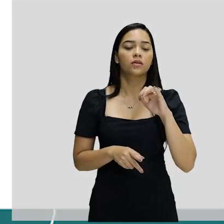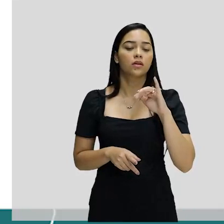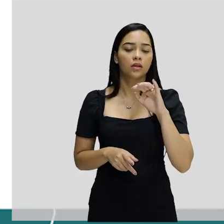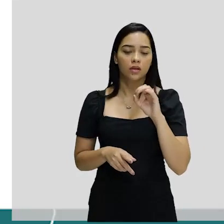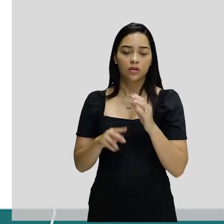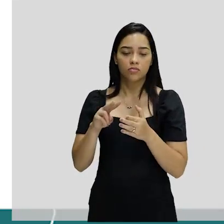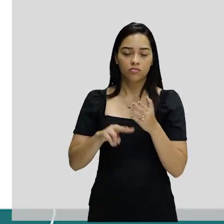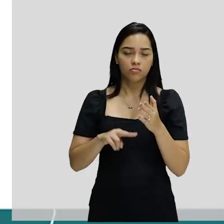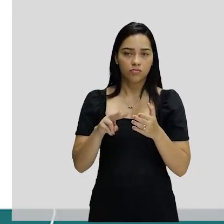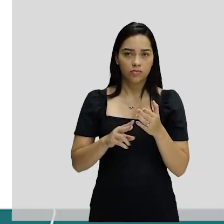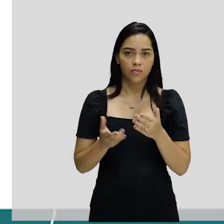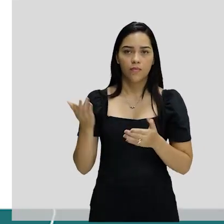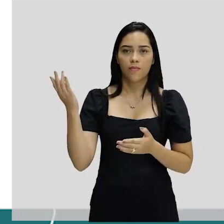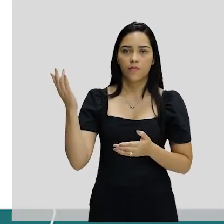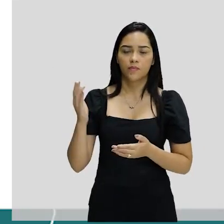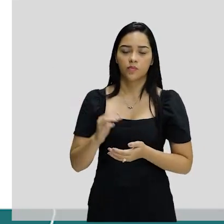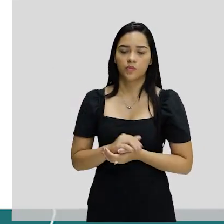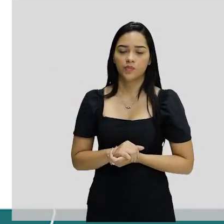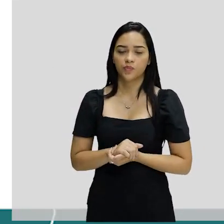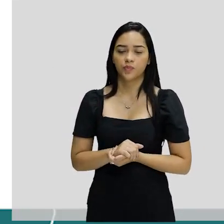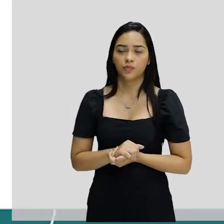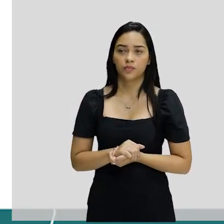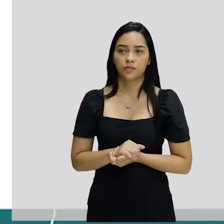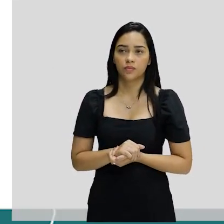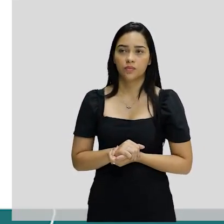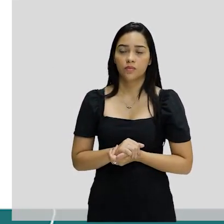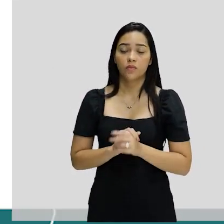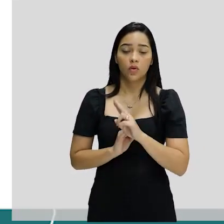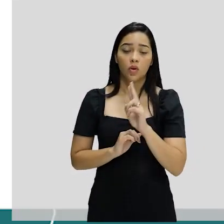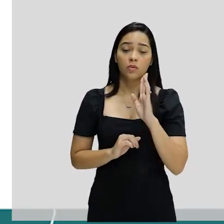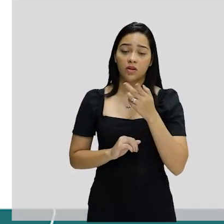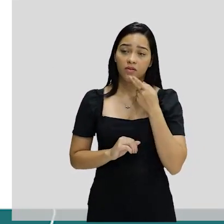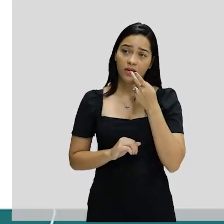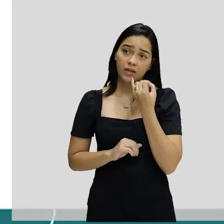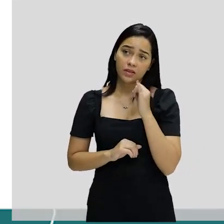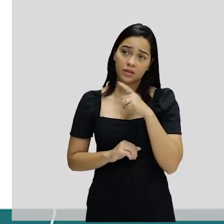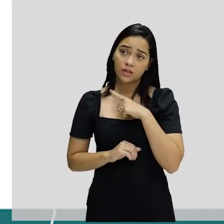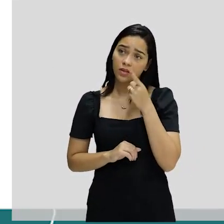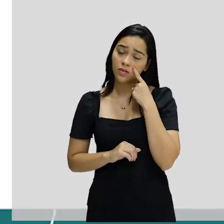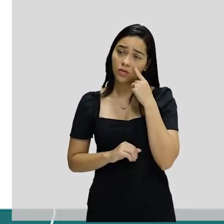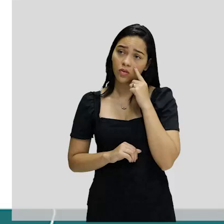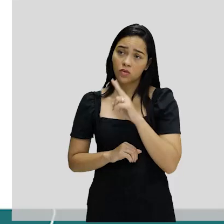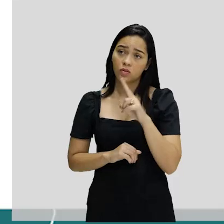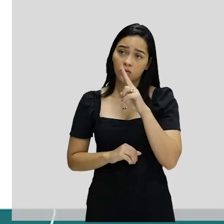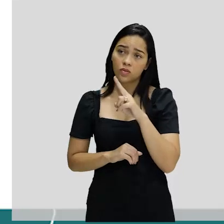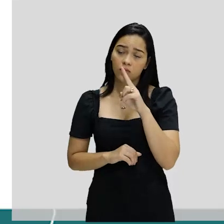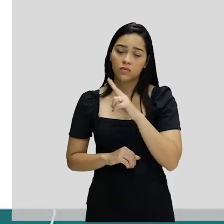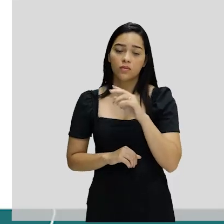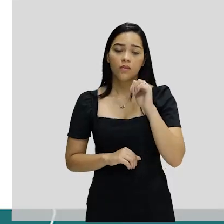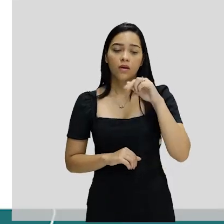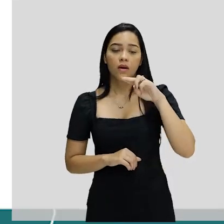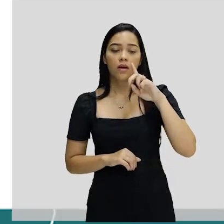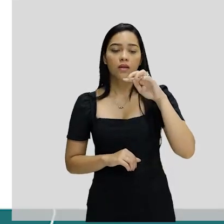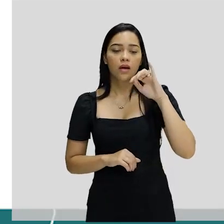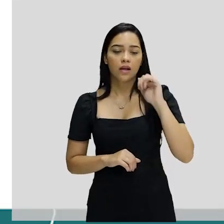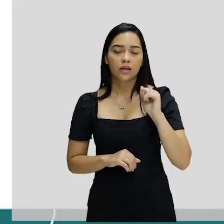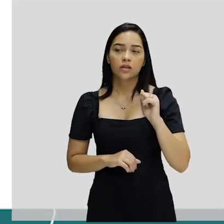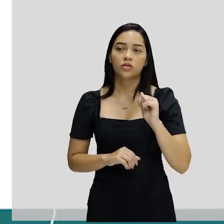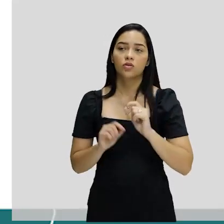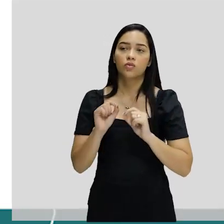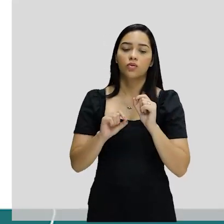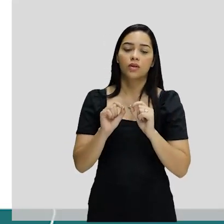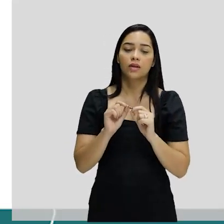substantivo na forma sintética. O próprio nome já está dizendo, né? Se vocês têm dúvida, usem essa dica. Ó. Analítica e sintética. Sintética